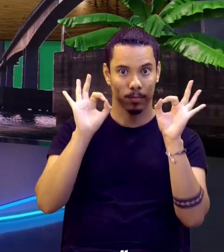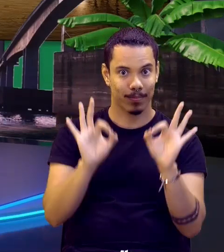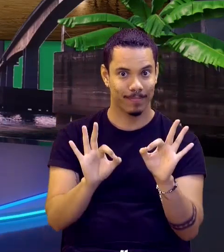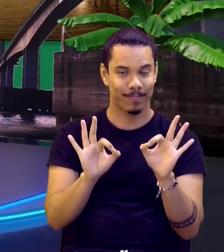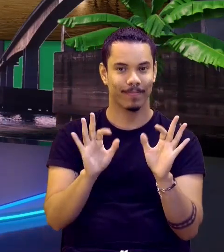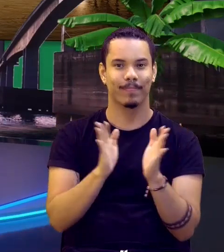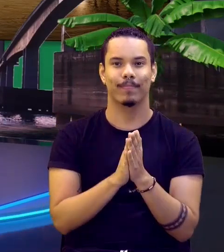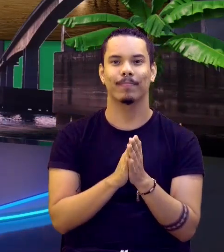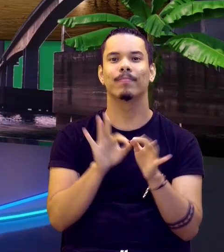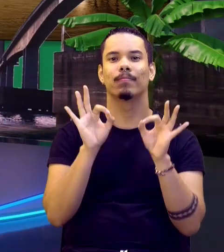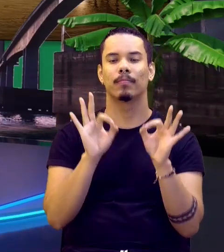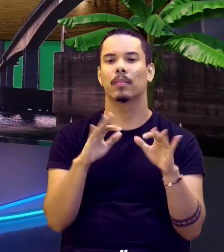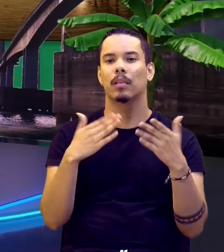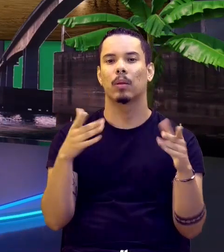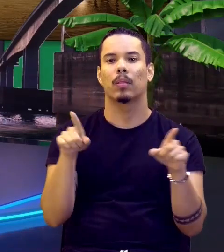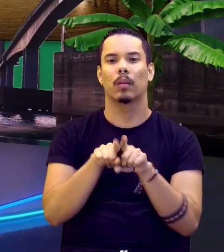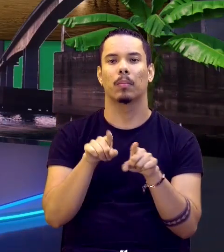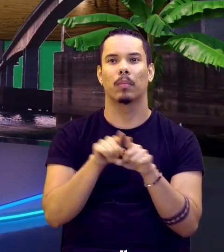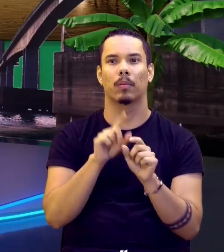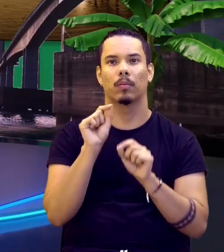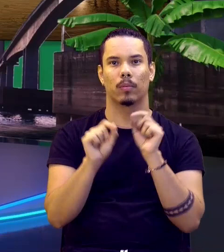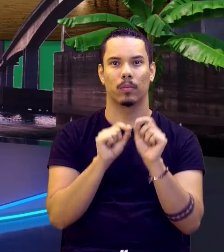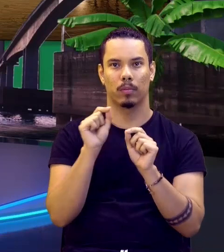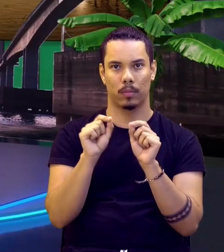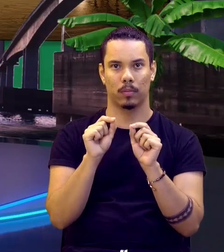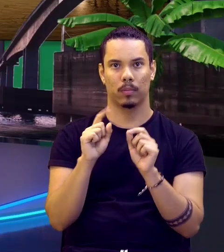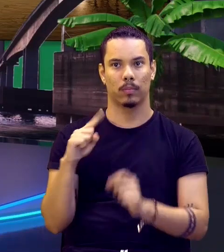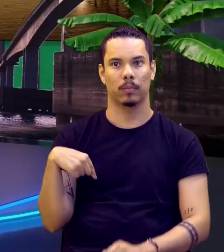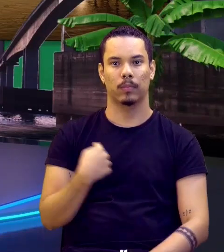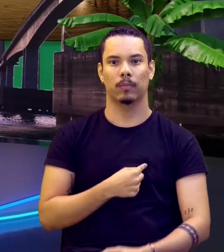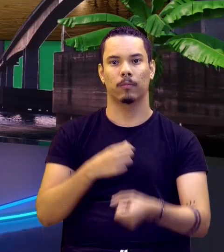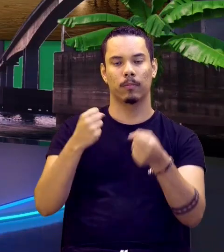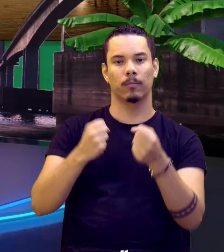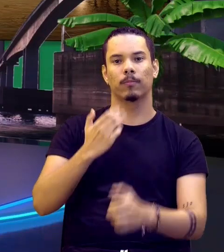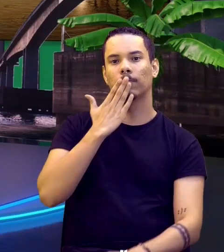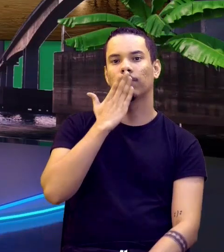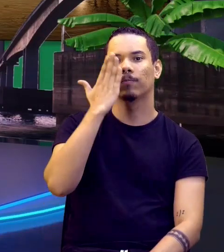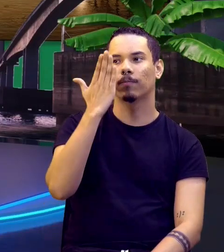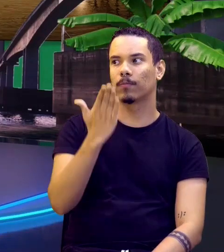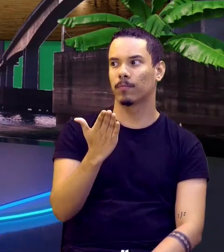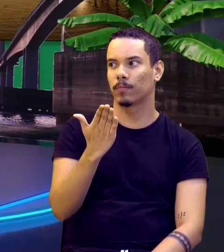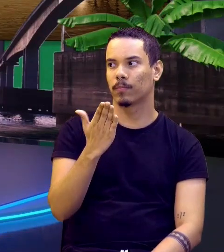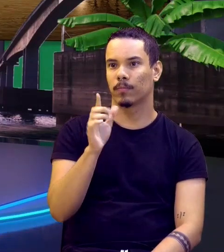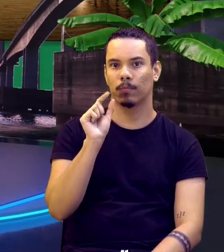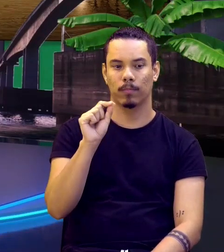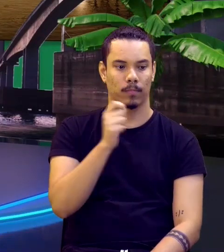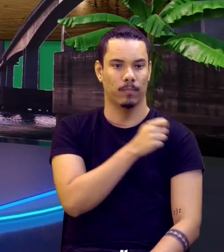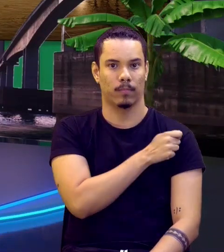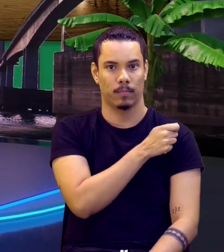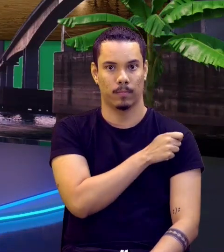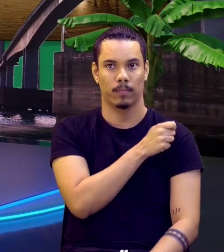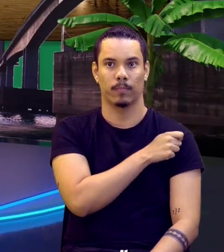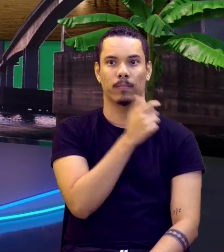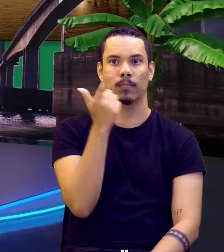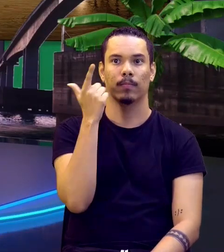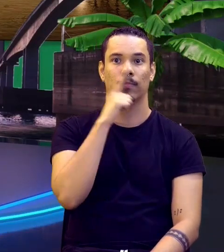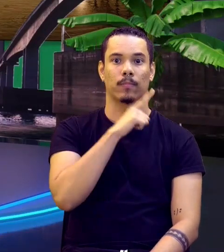Certo, e além do mais, Fala aí. a gente pode pedir para que o nosso querido aluno ele consiga ver